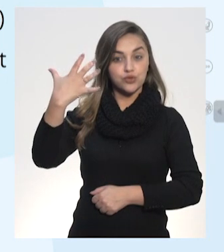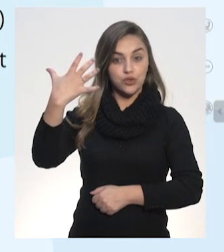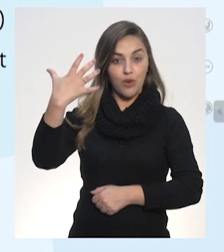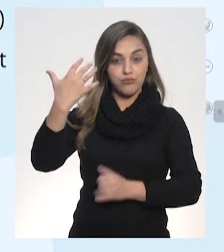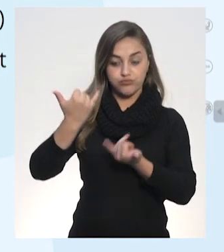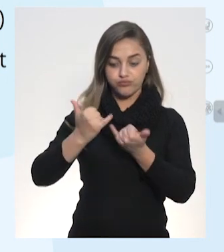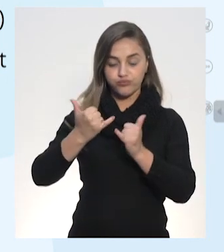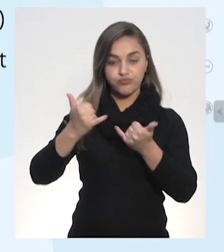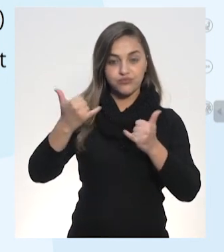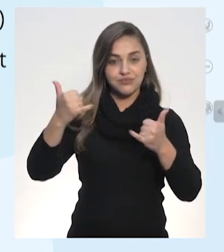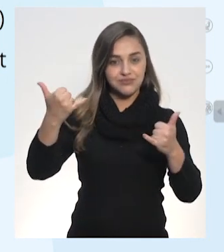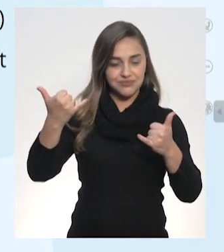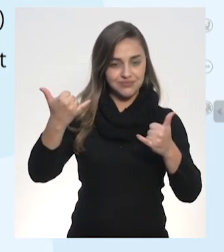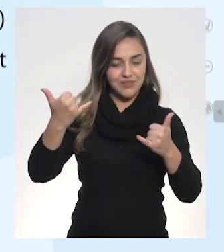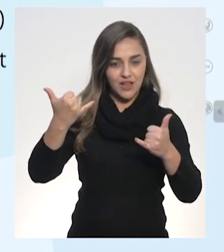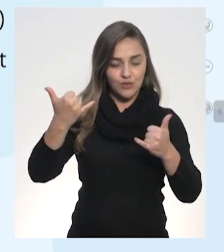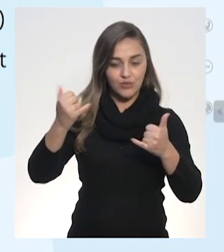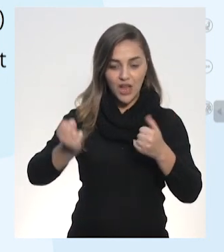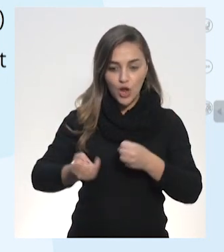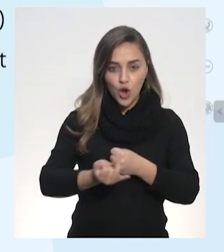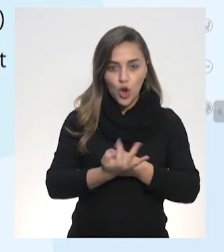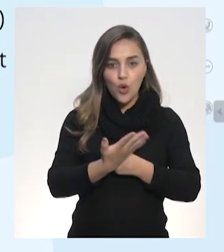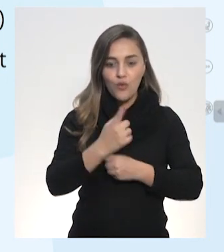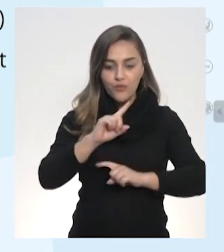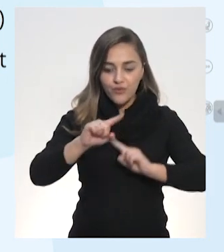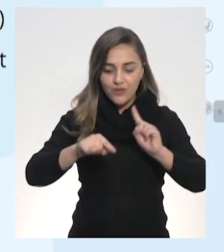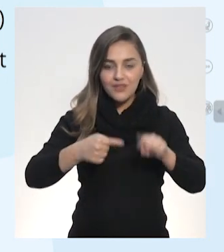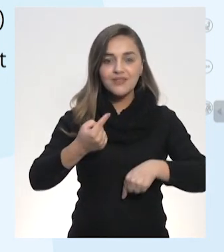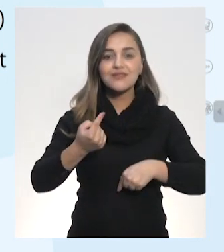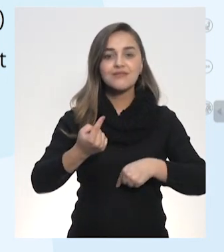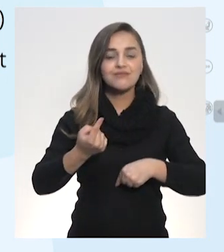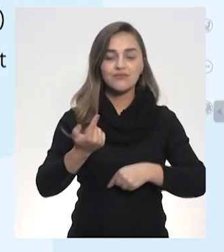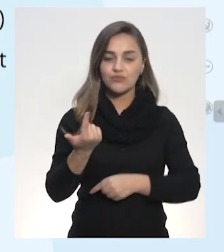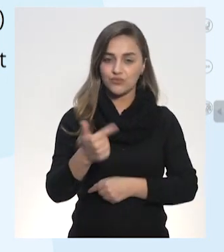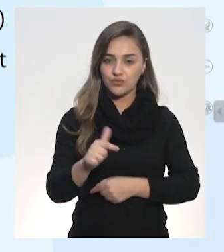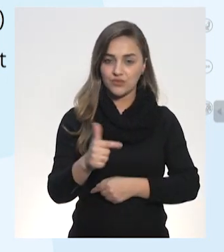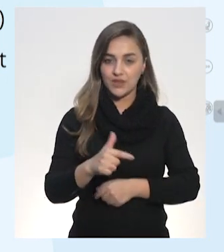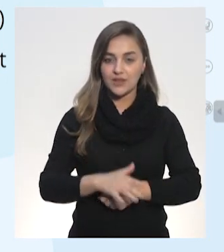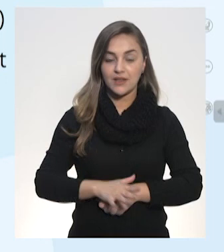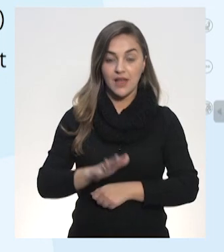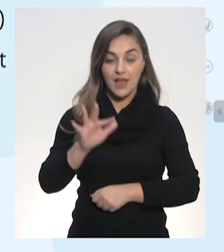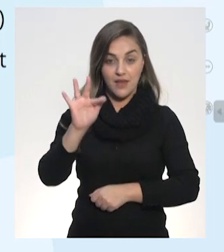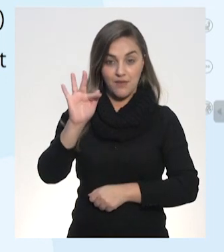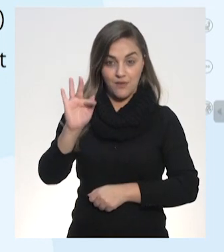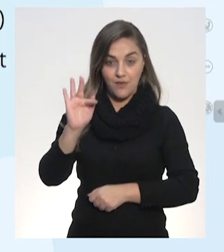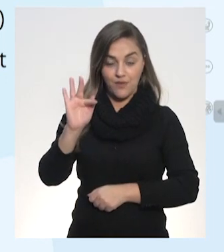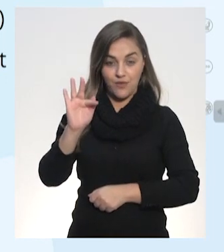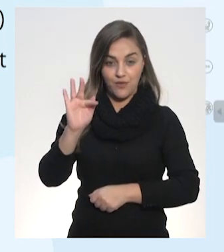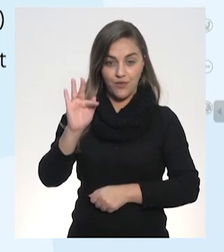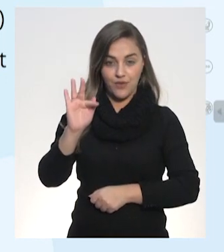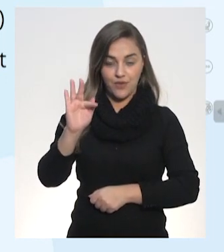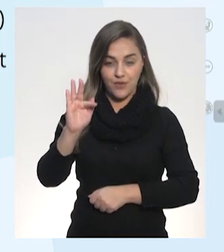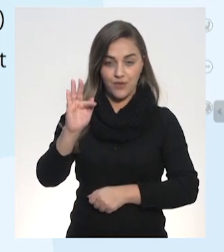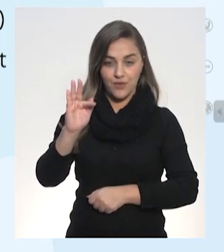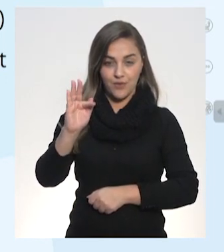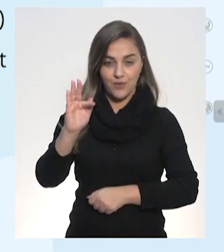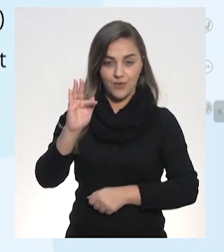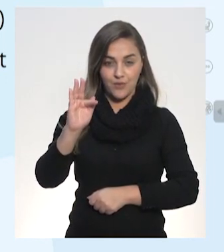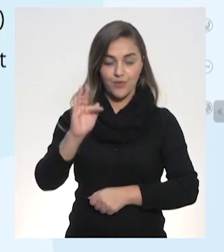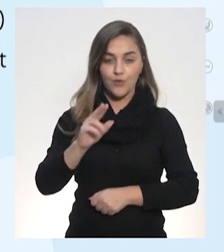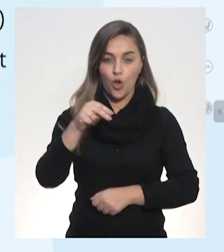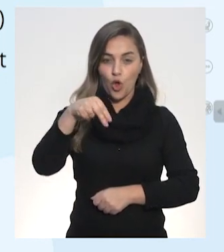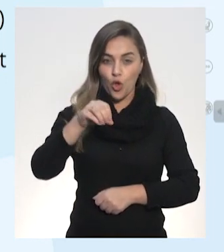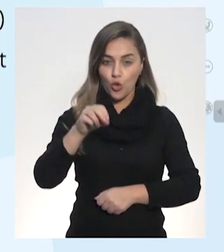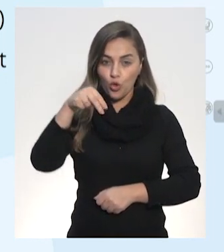de energia renovável. Isso. Ou você tá, na verdade, a definição está lá, non-renewable. Então é não renovável. Non,